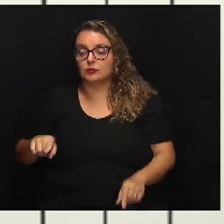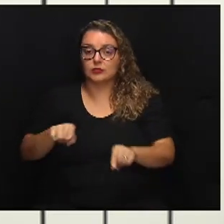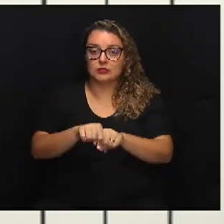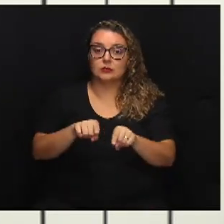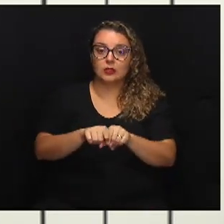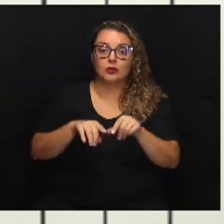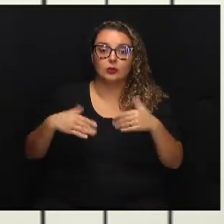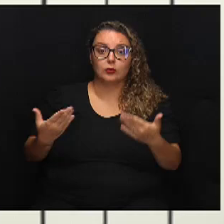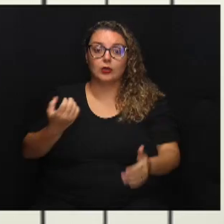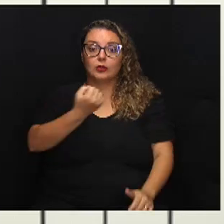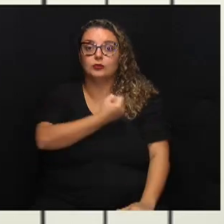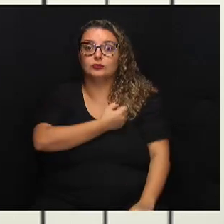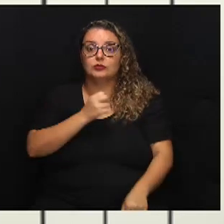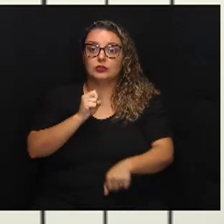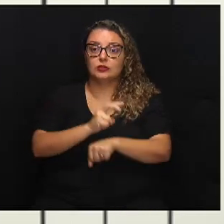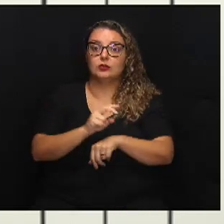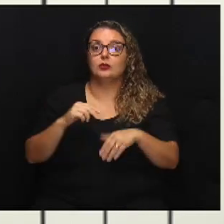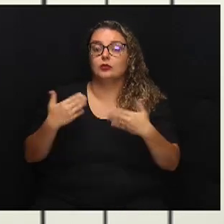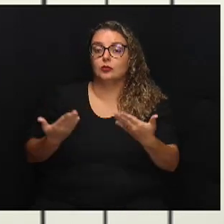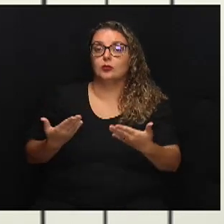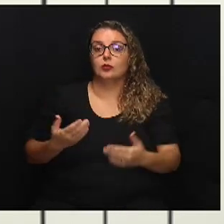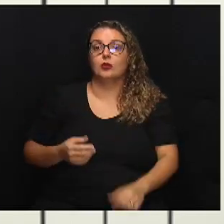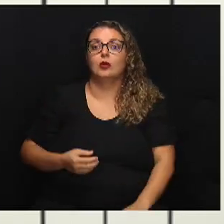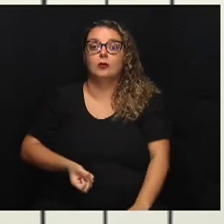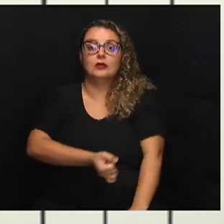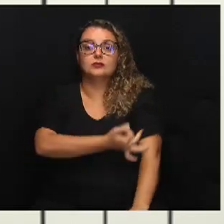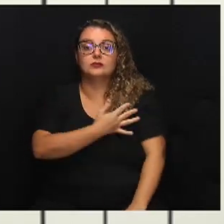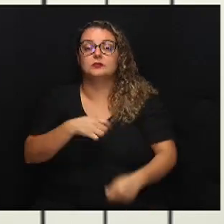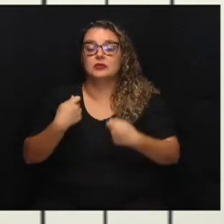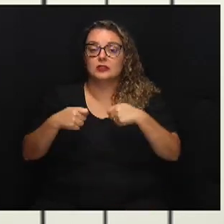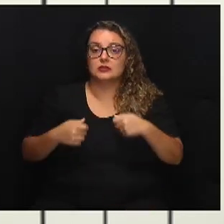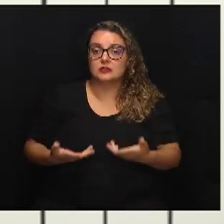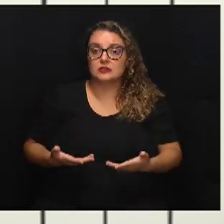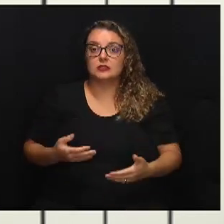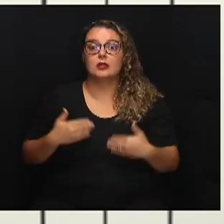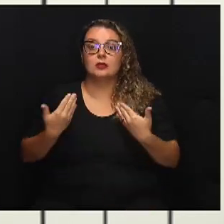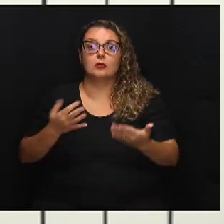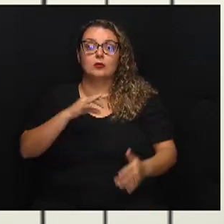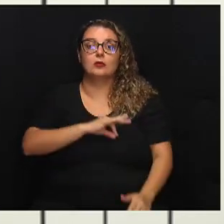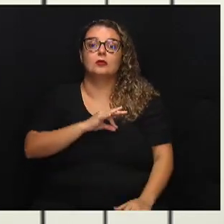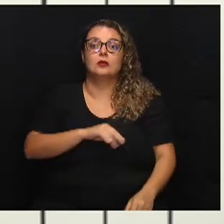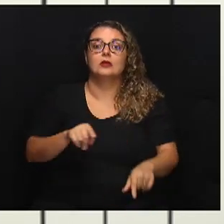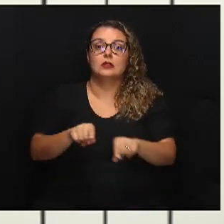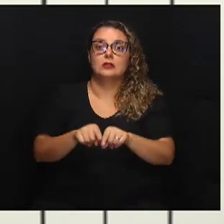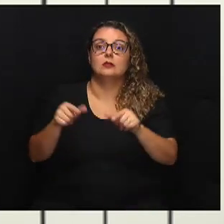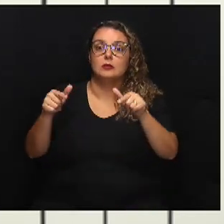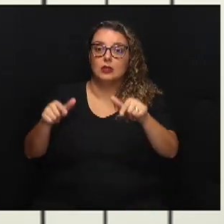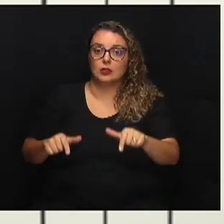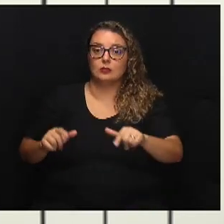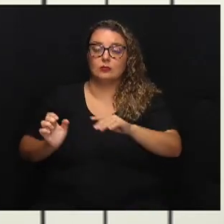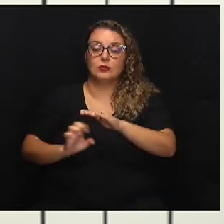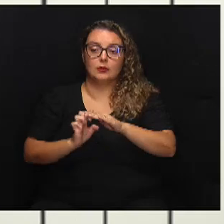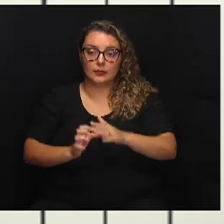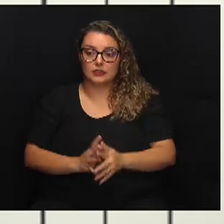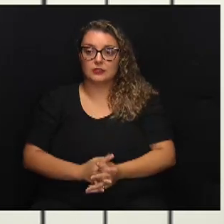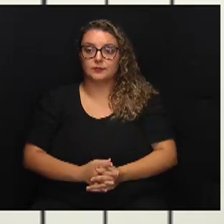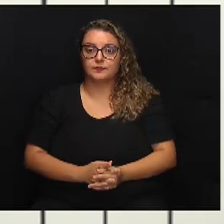é o número de vagas, qual é a escolaridade, qual é o salário e também onde fica a empresa.